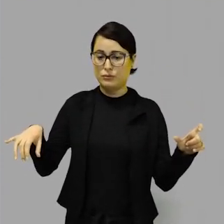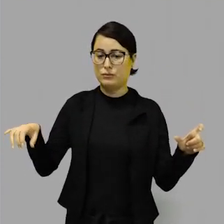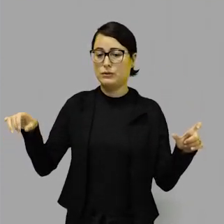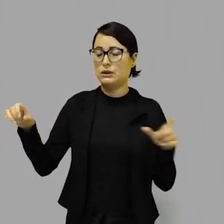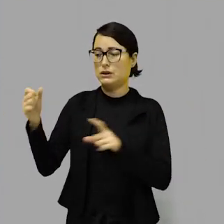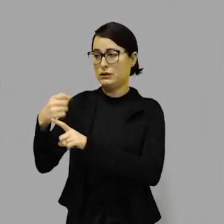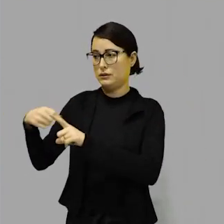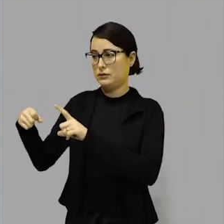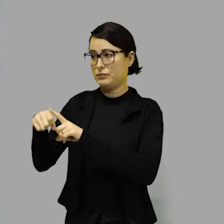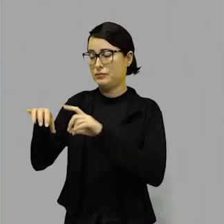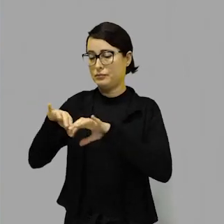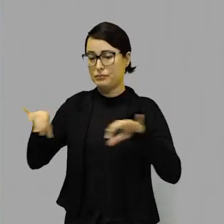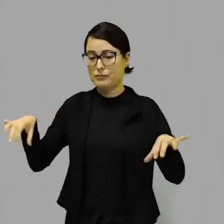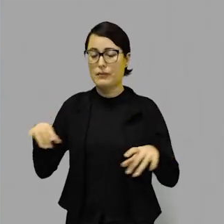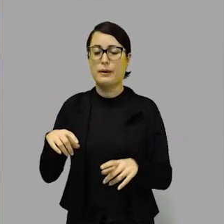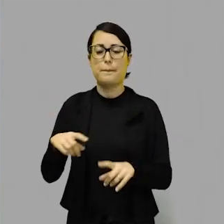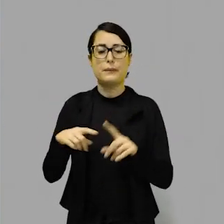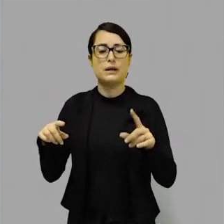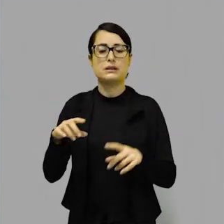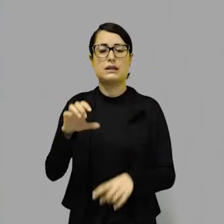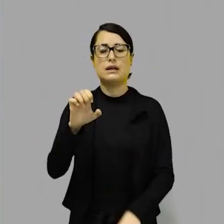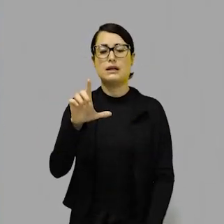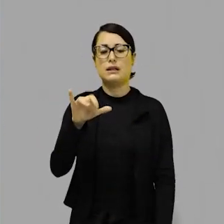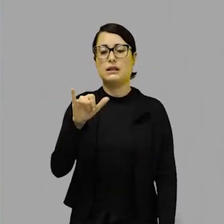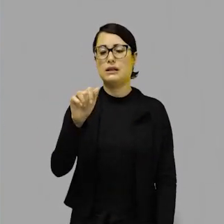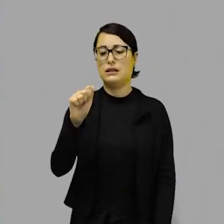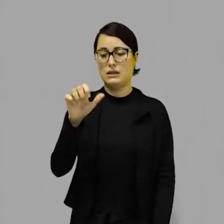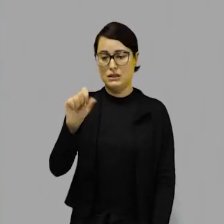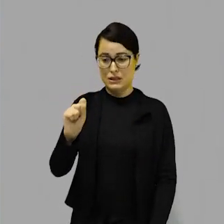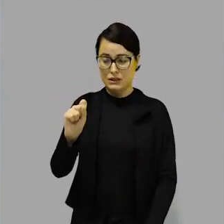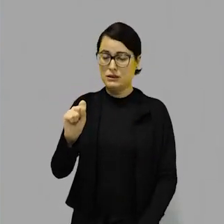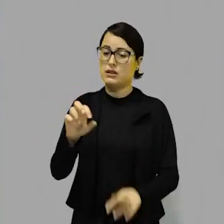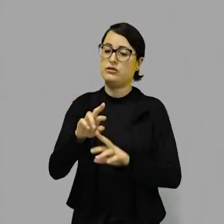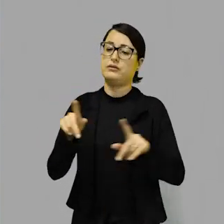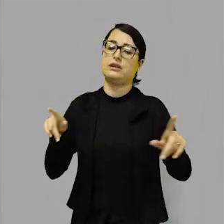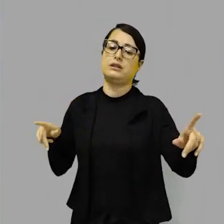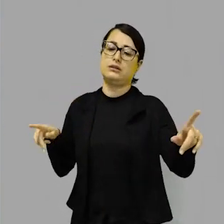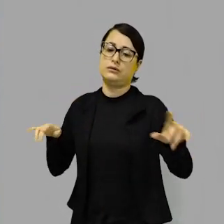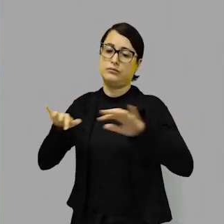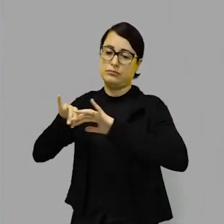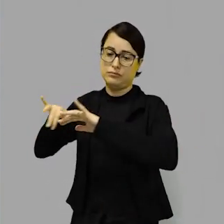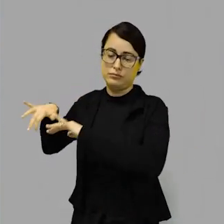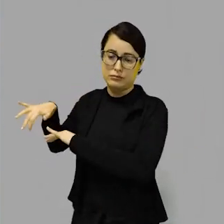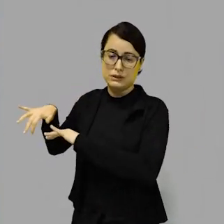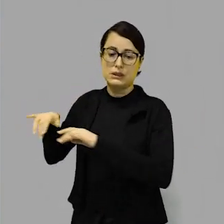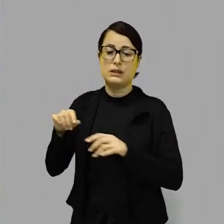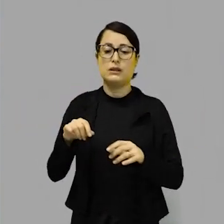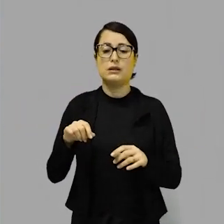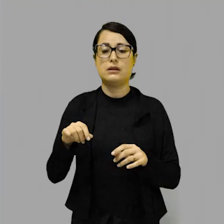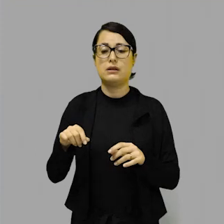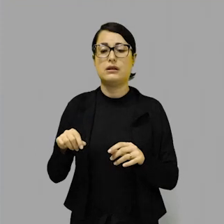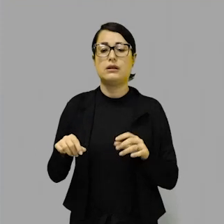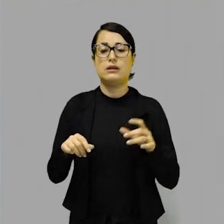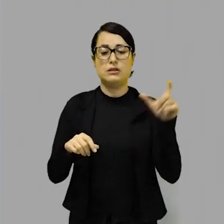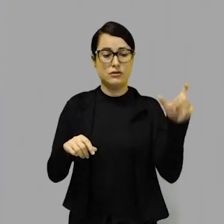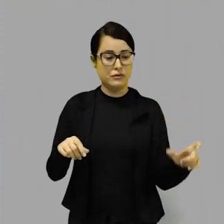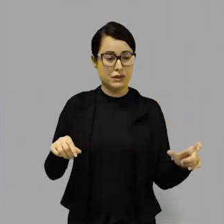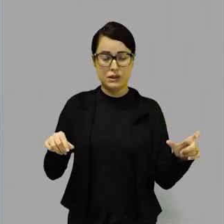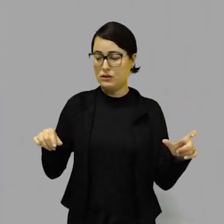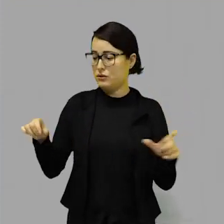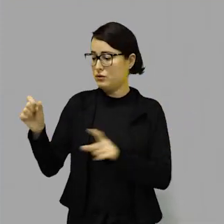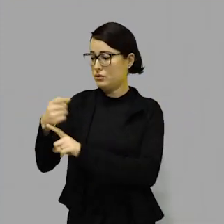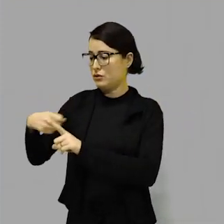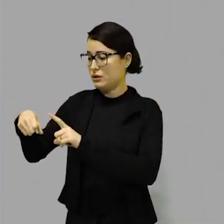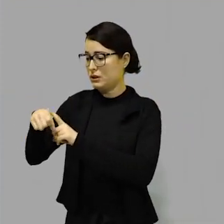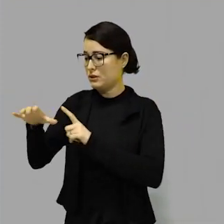que Elias, ele não pensa assim. Ele pensa que indivíduo e meio social são coisas que estão